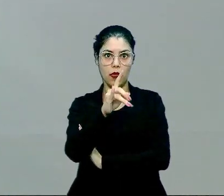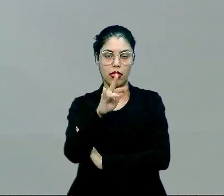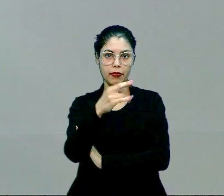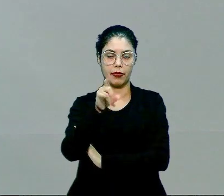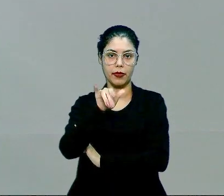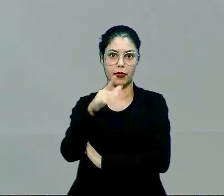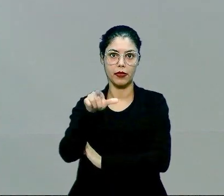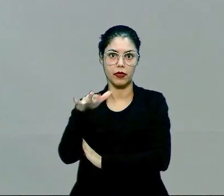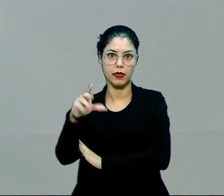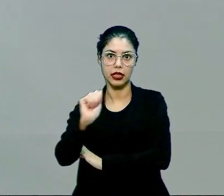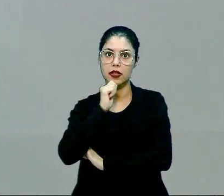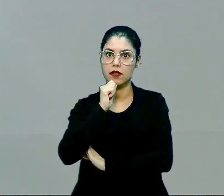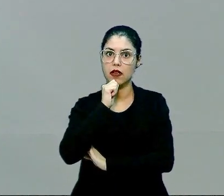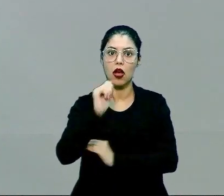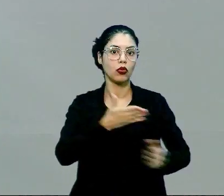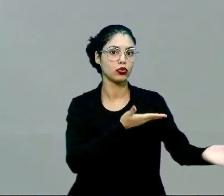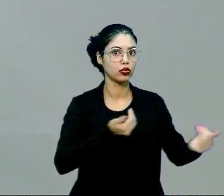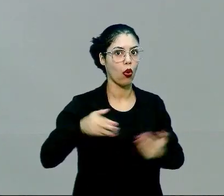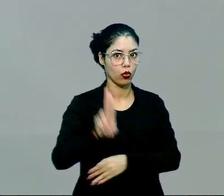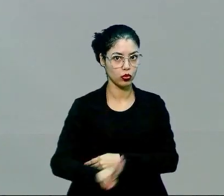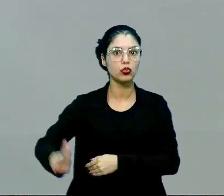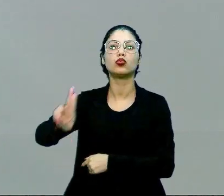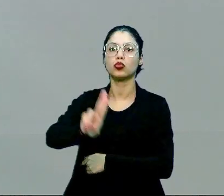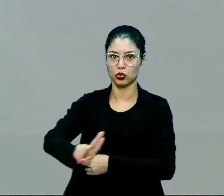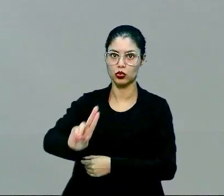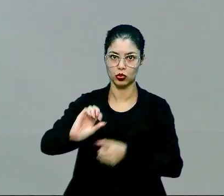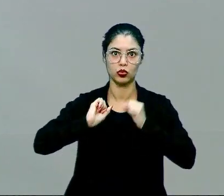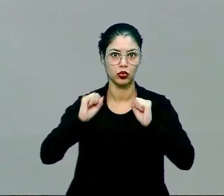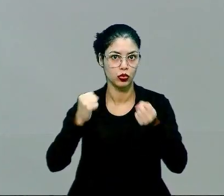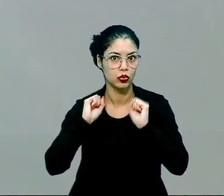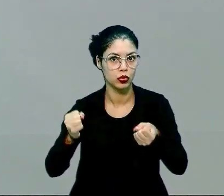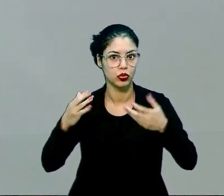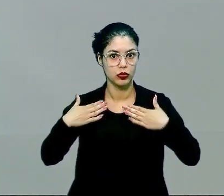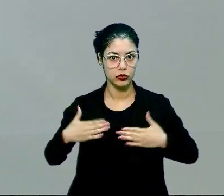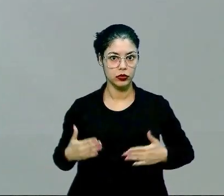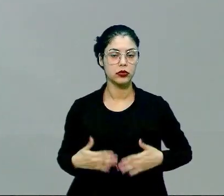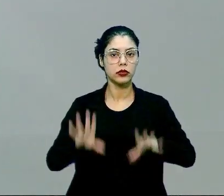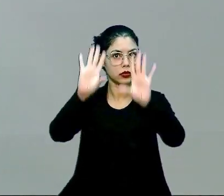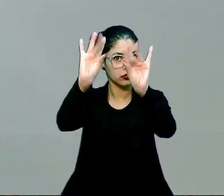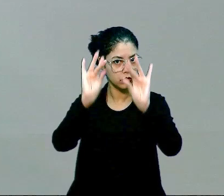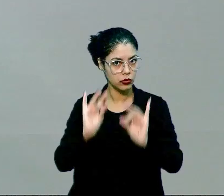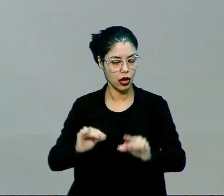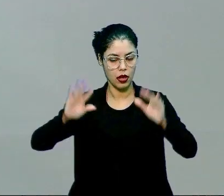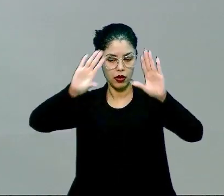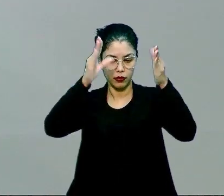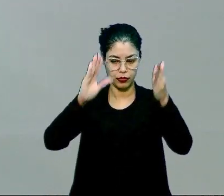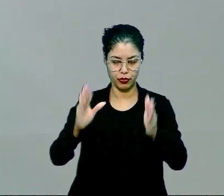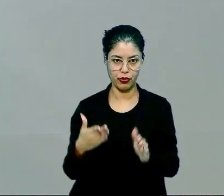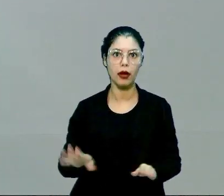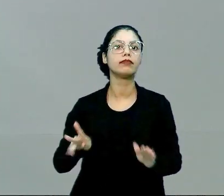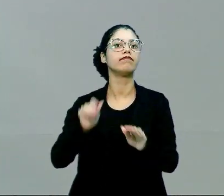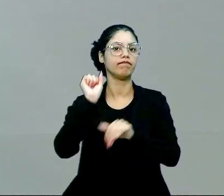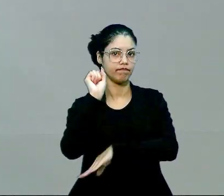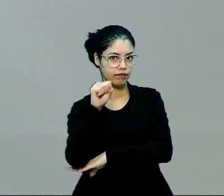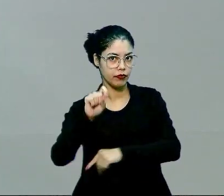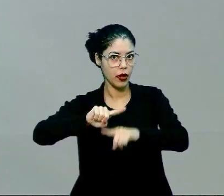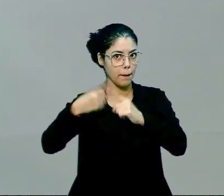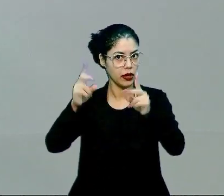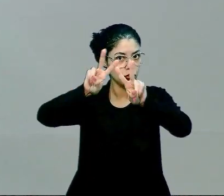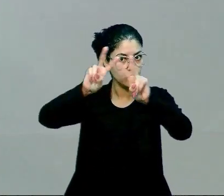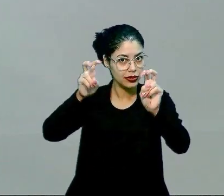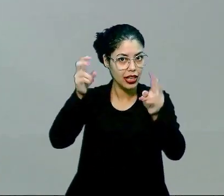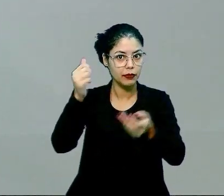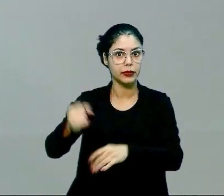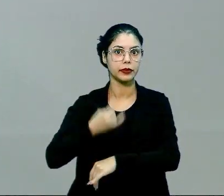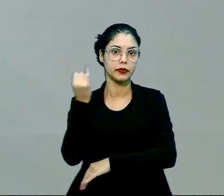suplementação. Os jovens, eles utilizam a atividade física para fins estéticos? Sim, porém aqui foi abordado